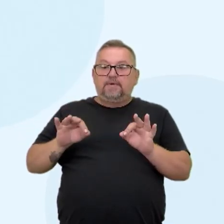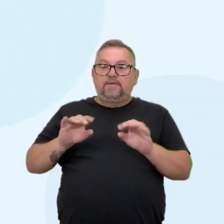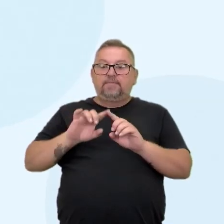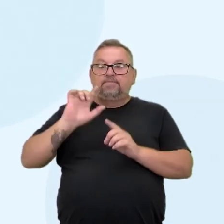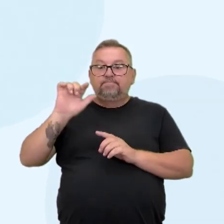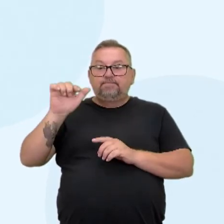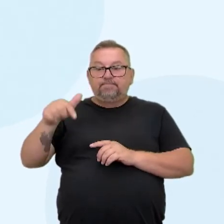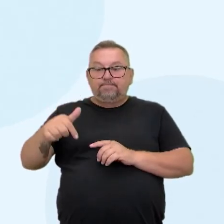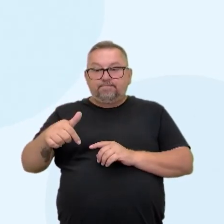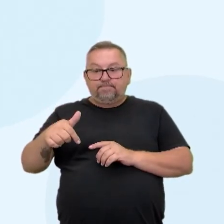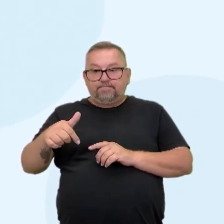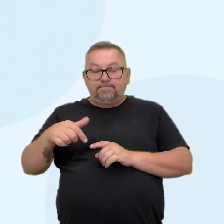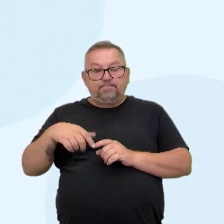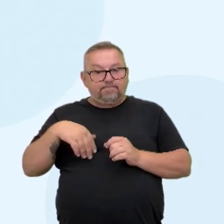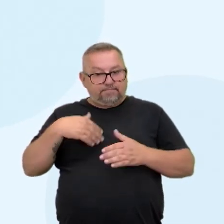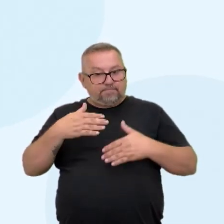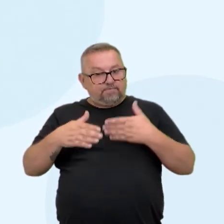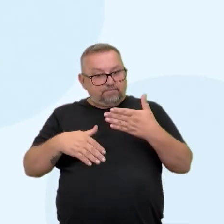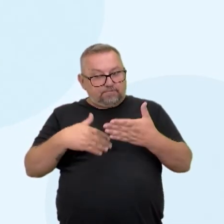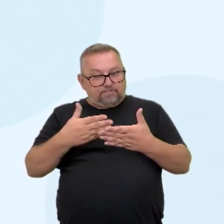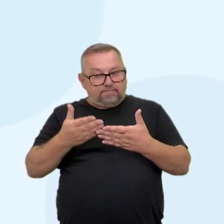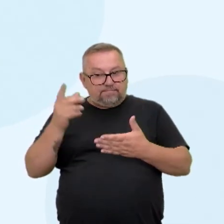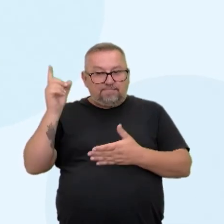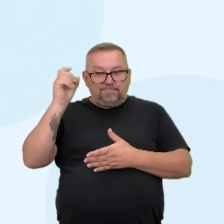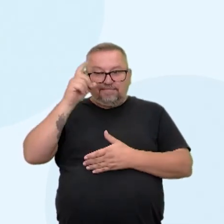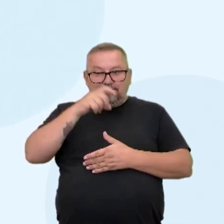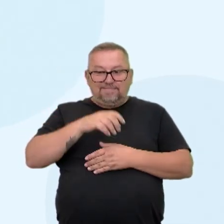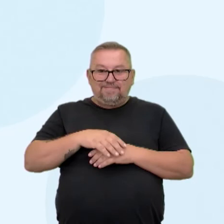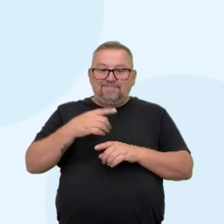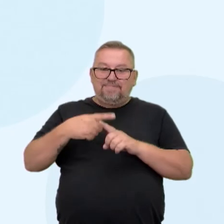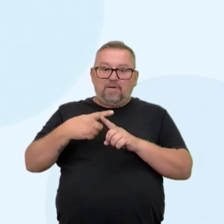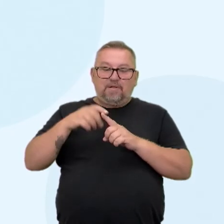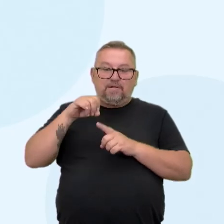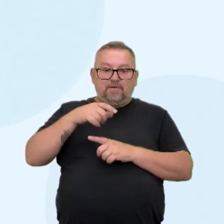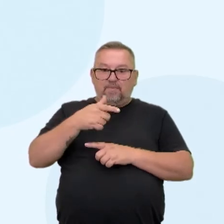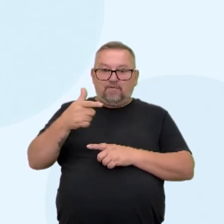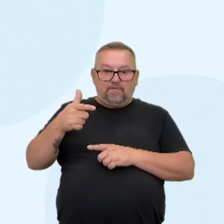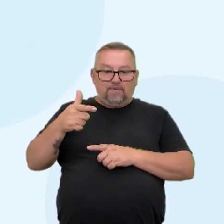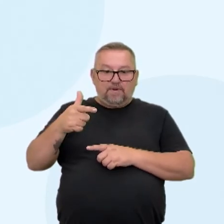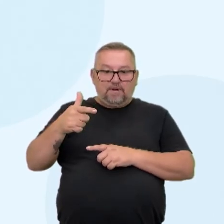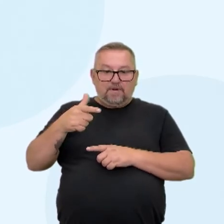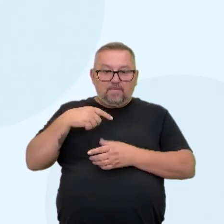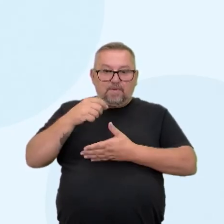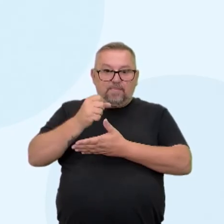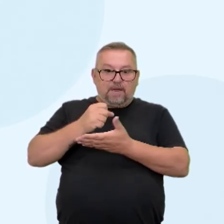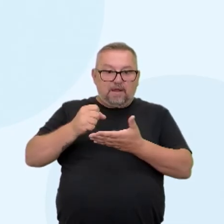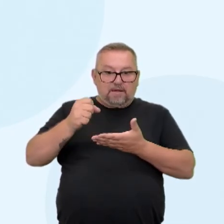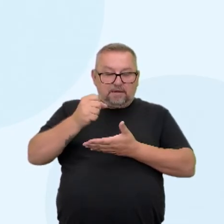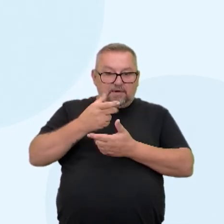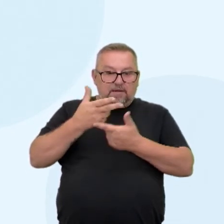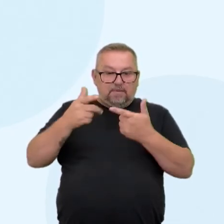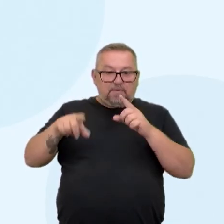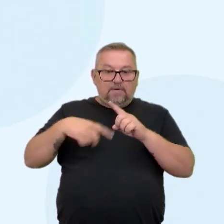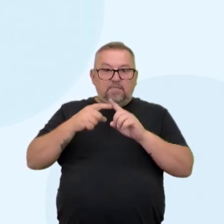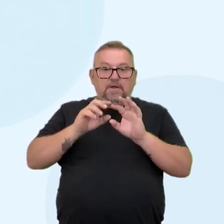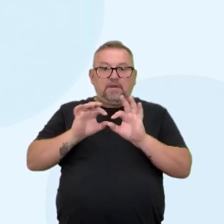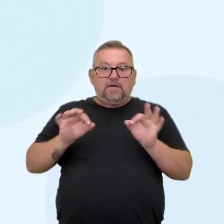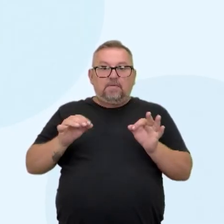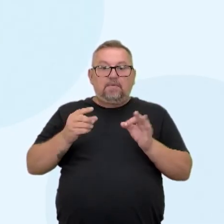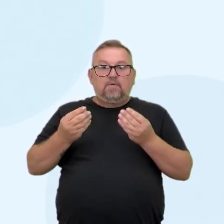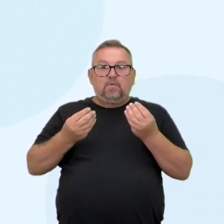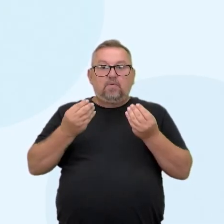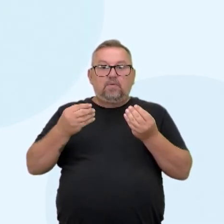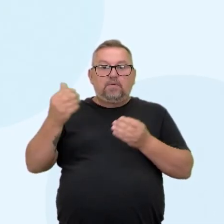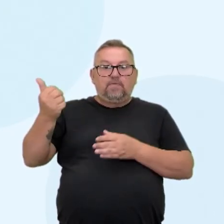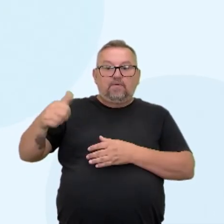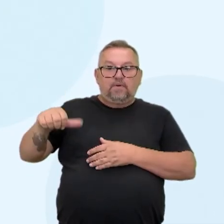para depois e caminhando para os complexos porque se eu não é uma fundamentação das coisas mais simples como é